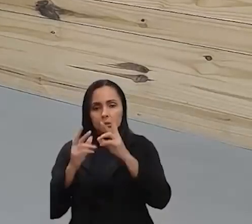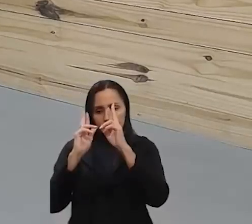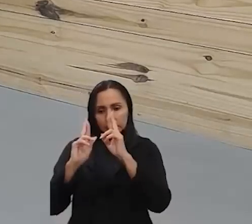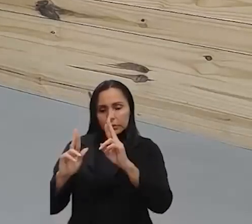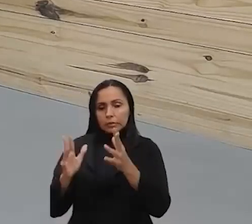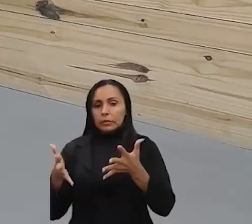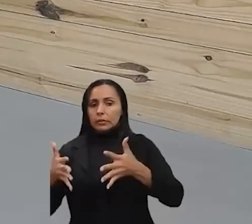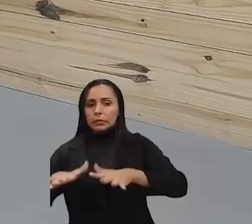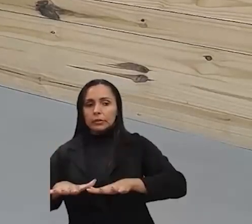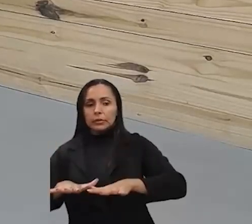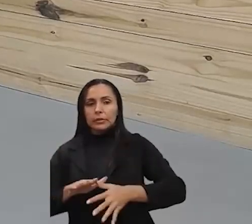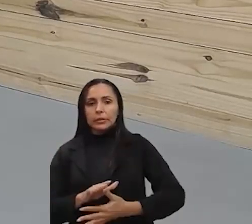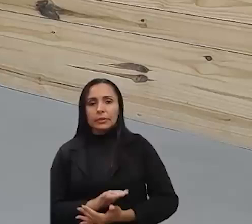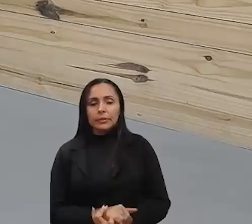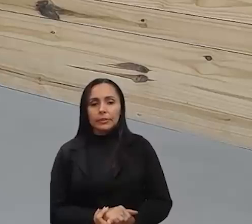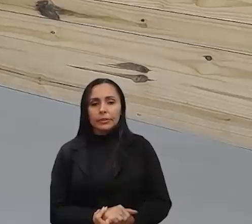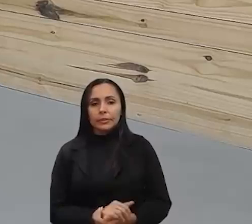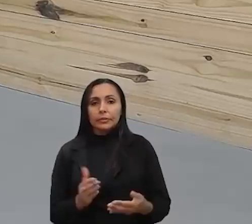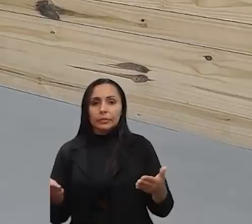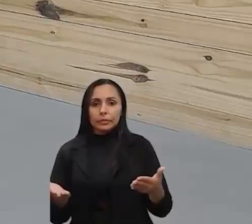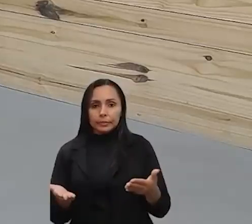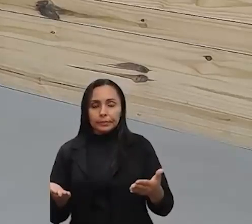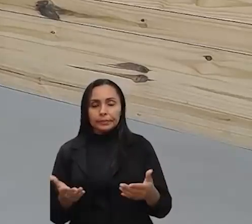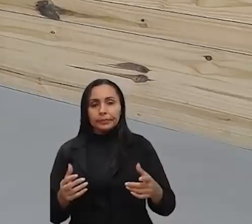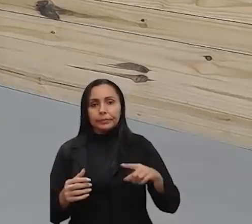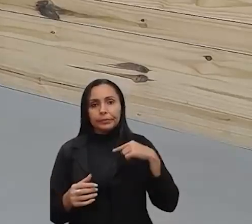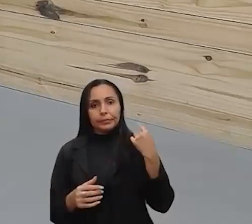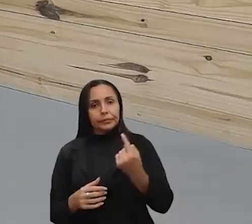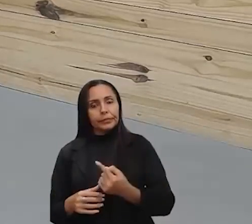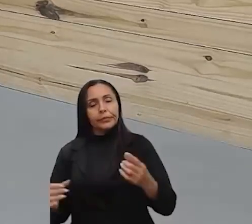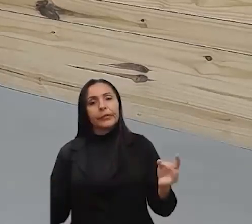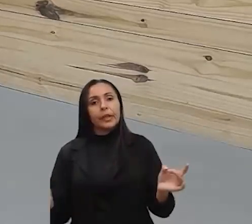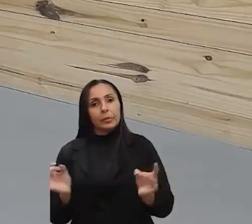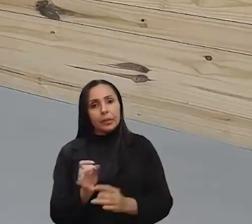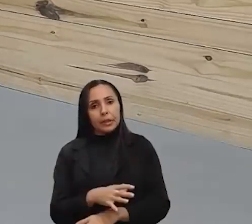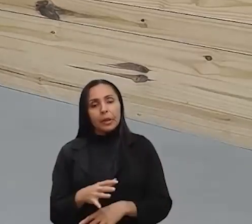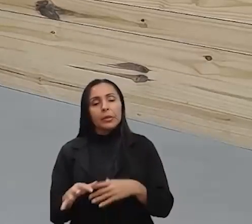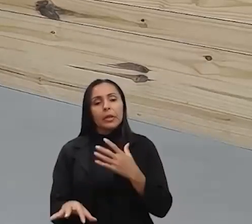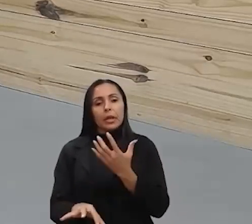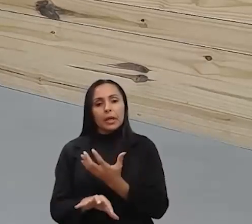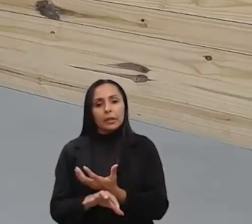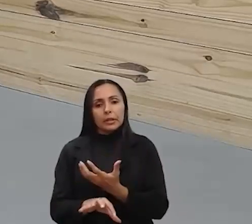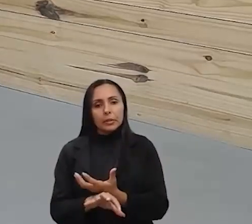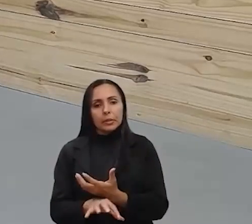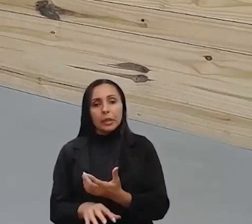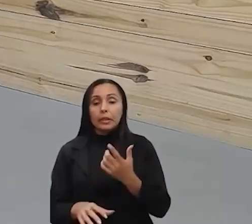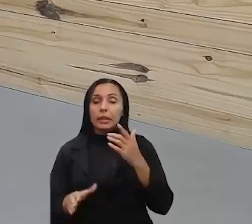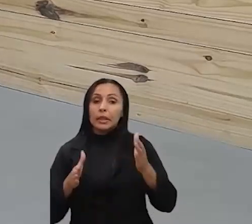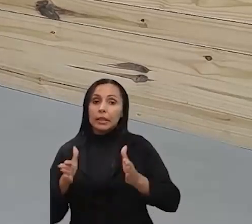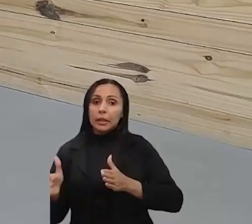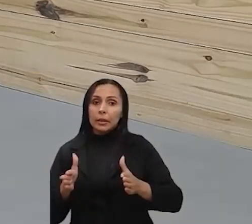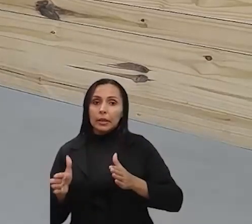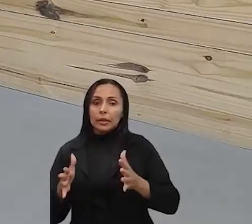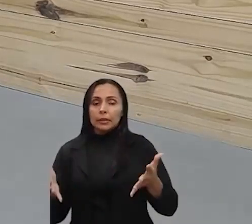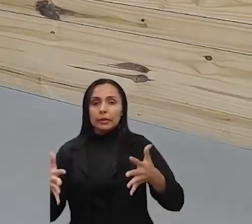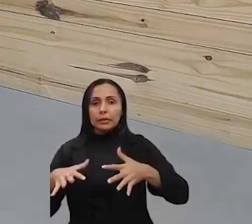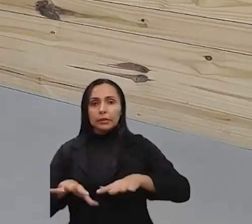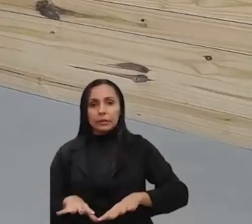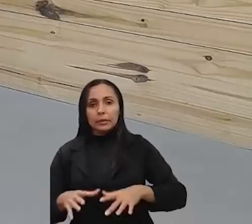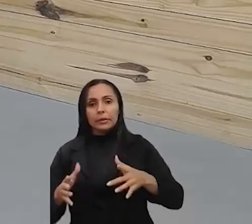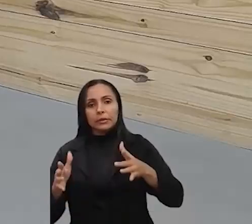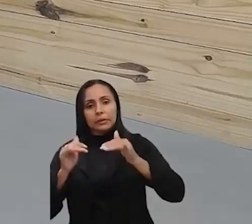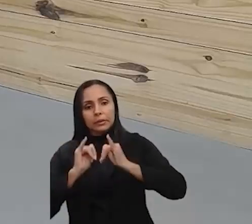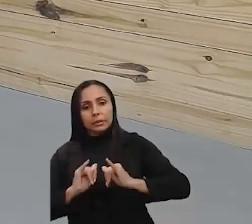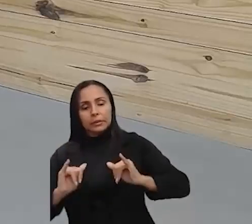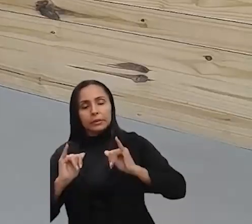inclusão. Hoje terminamos a disciplina de acessibilidade e inclusão em unidade de